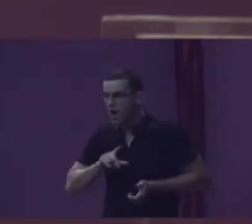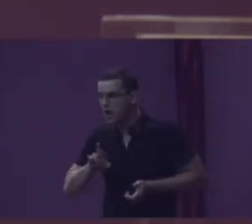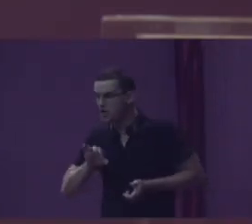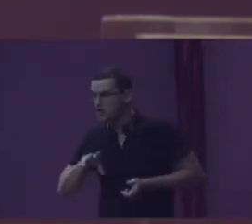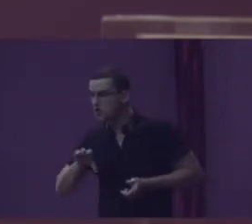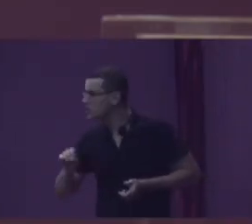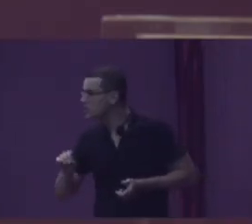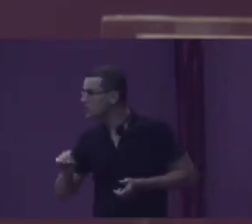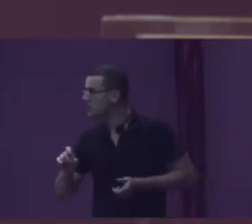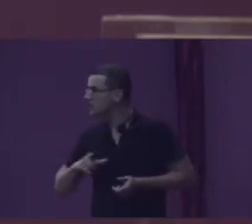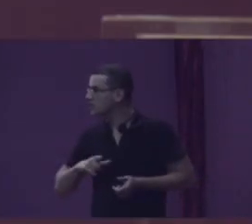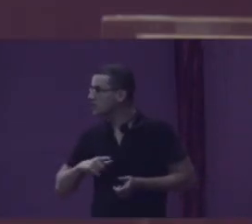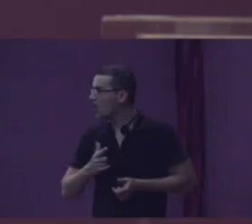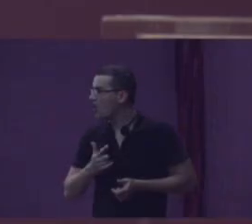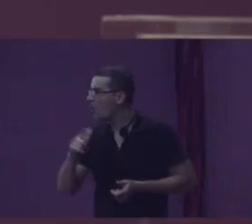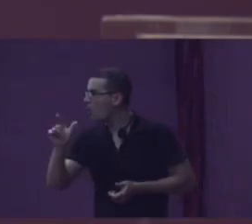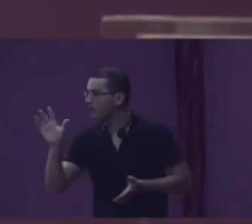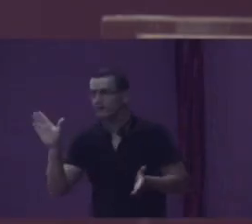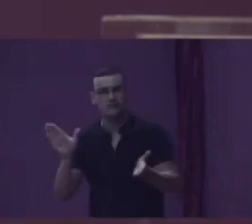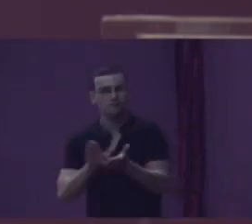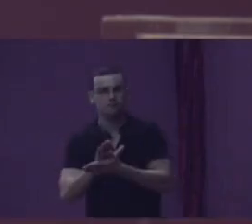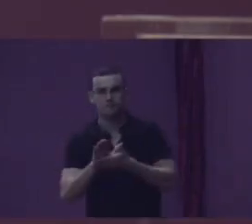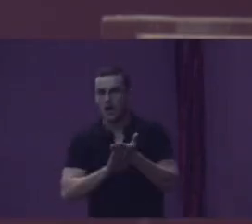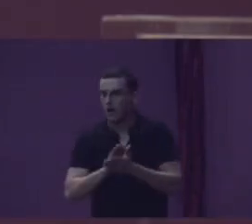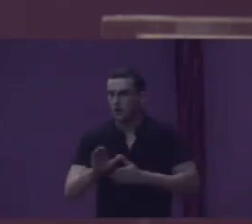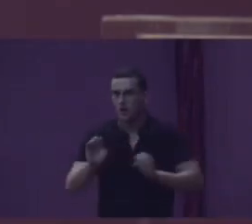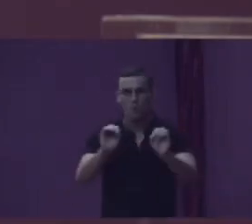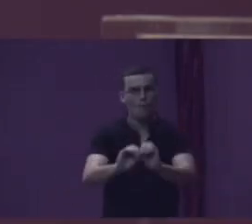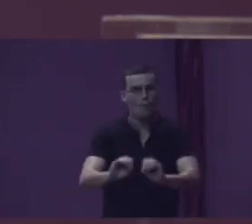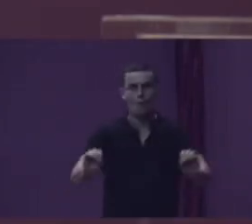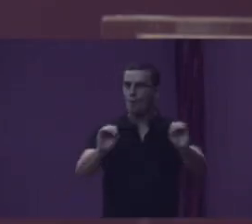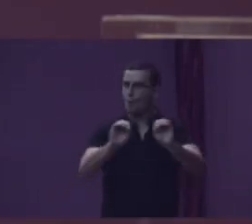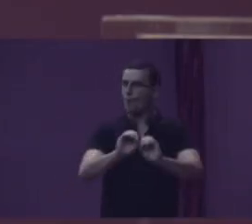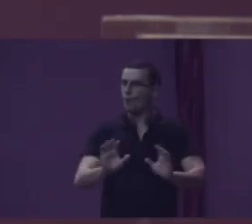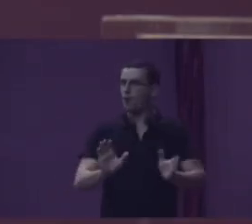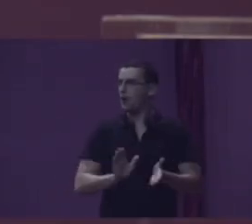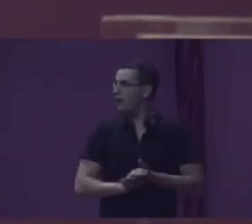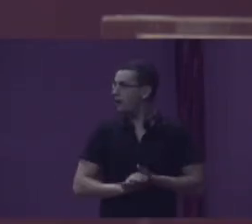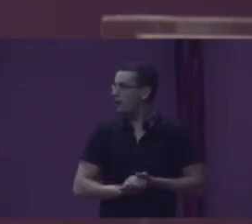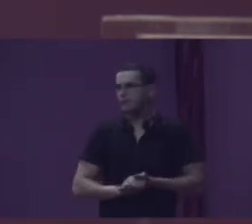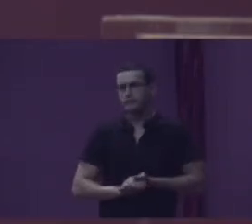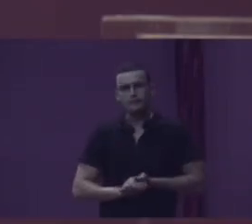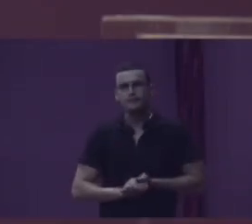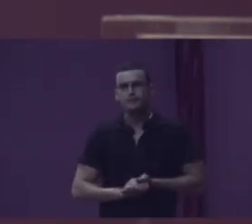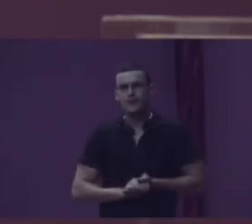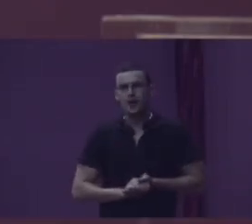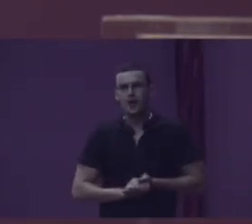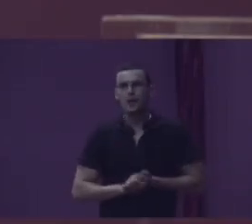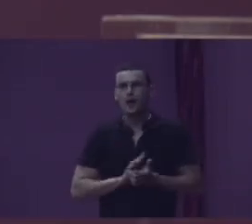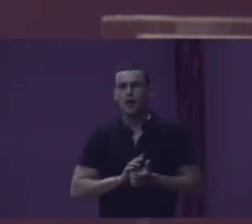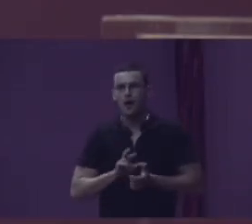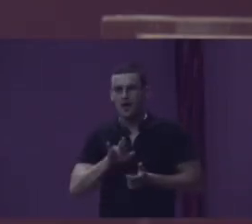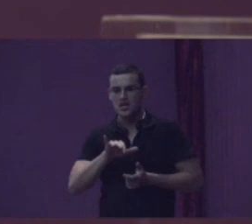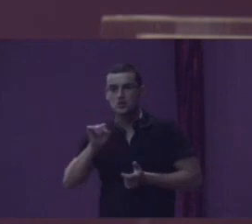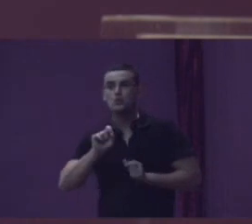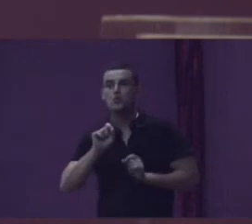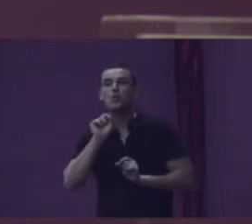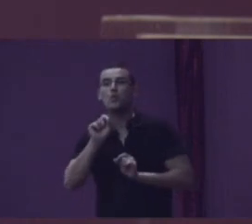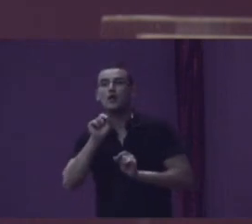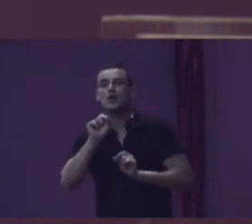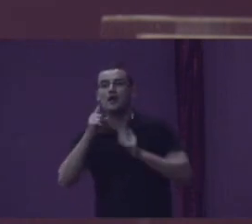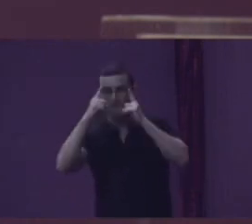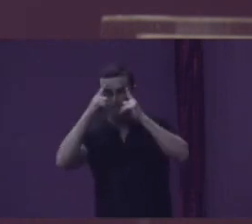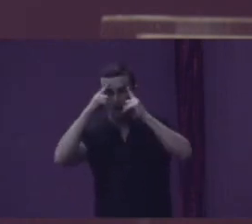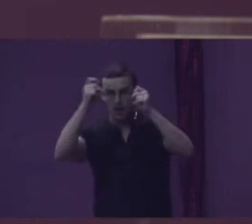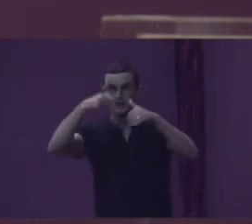não existe. Se faz muitos testes que não existem. Mas tem o risco de violência obstétrica, que vemos,